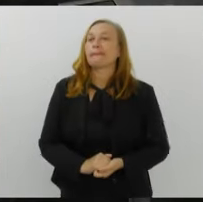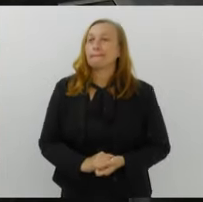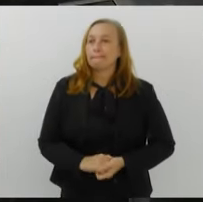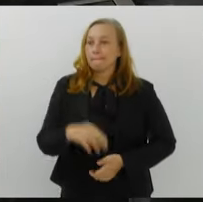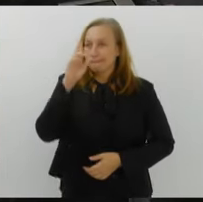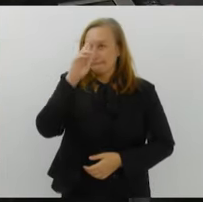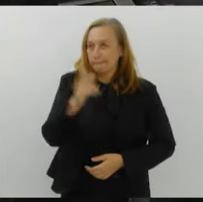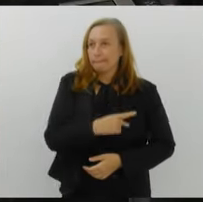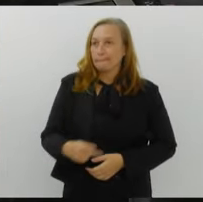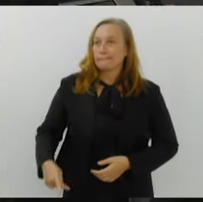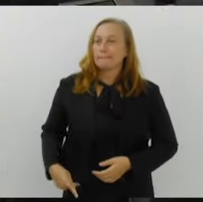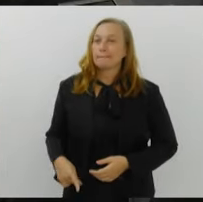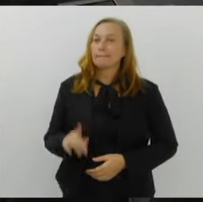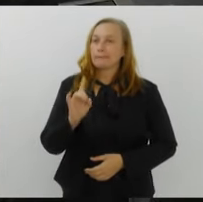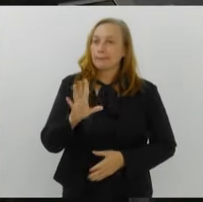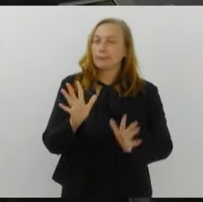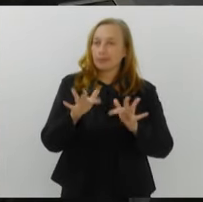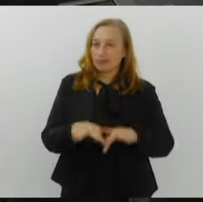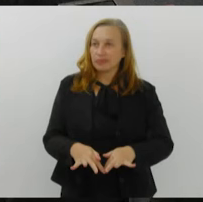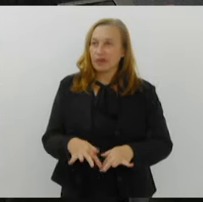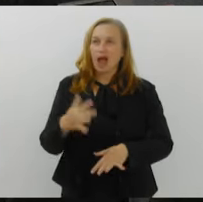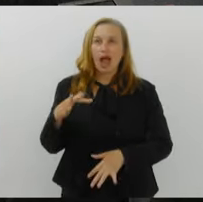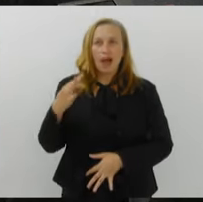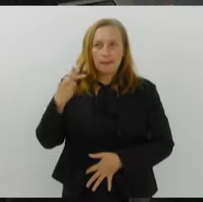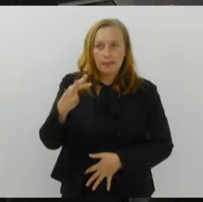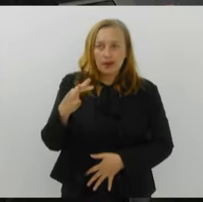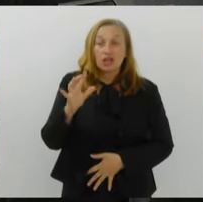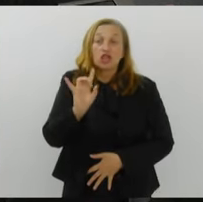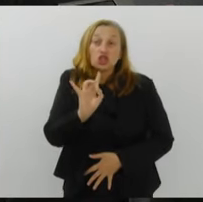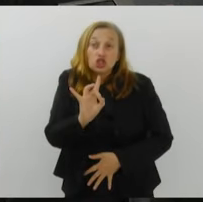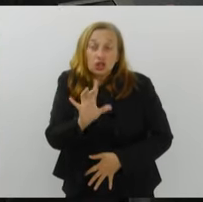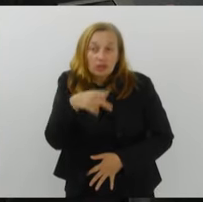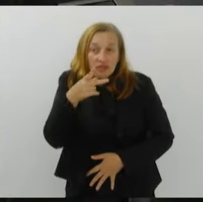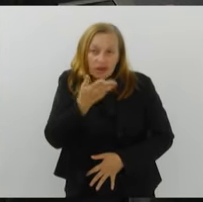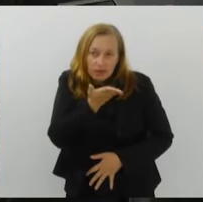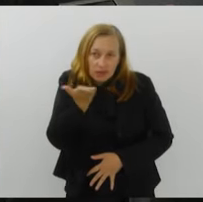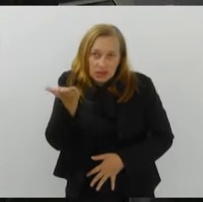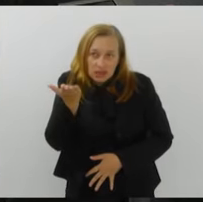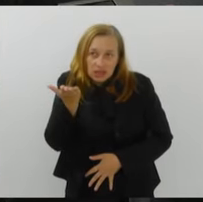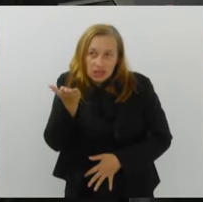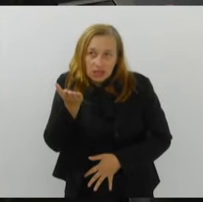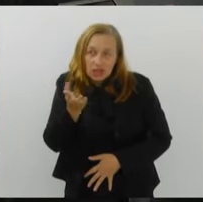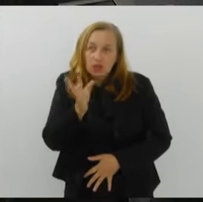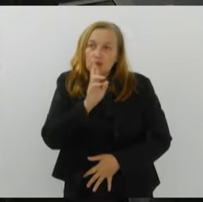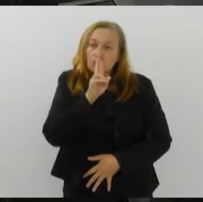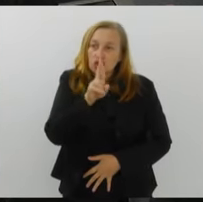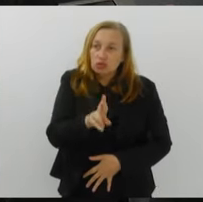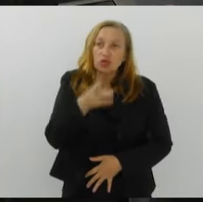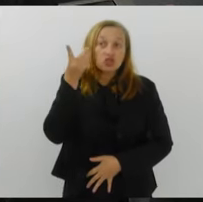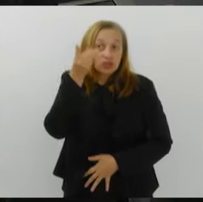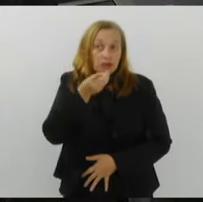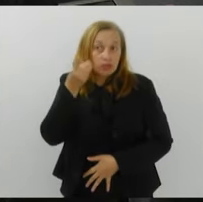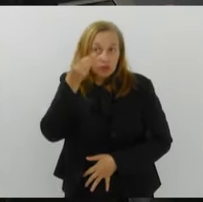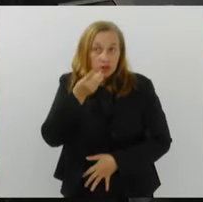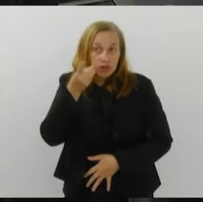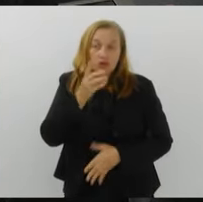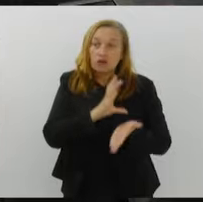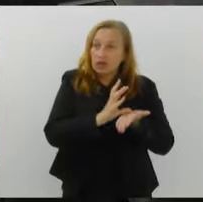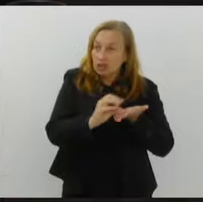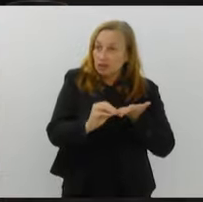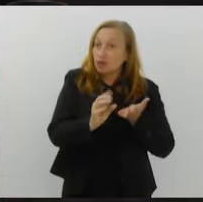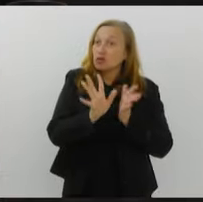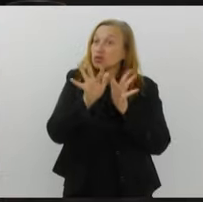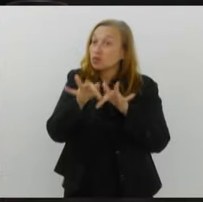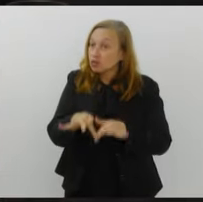Presidente, só para concluir, isso é muito breve. Só para aqui passar para vocês, eu dando resposta aos deputados, eu vou entrar na pauta no